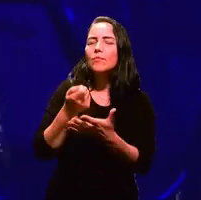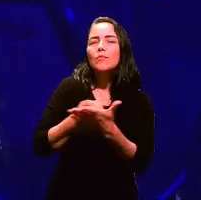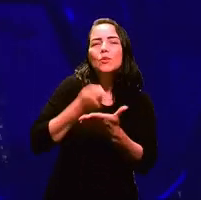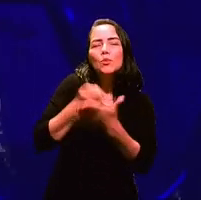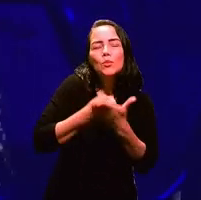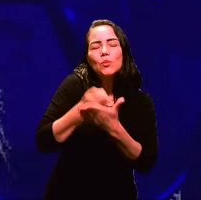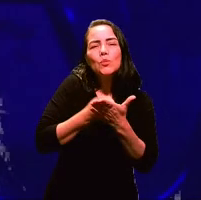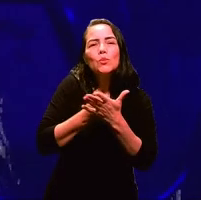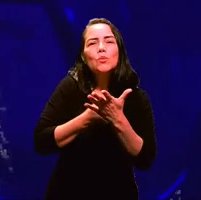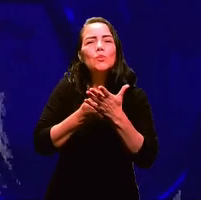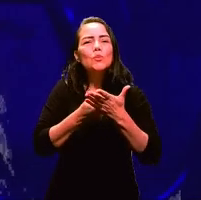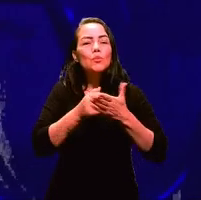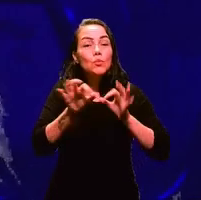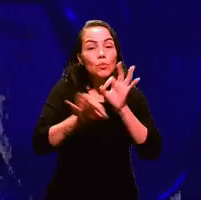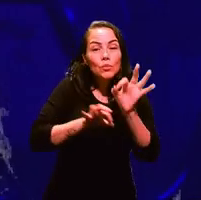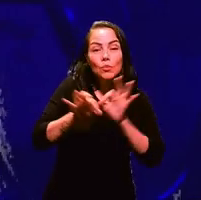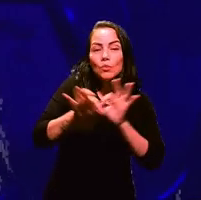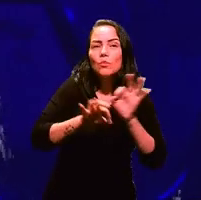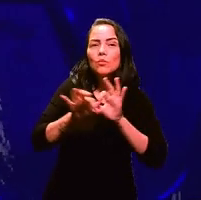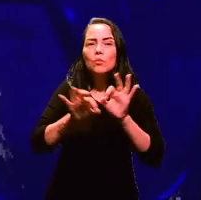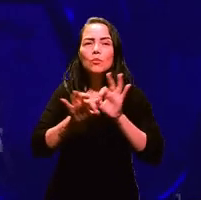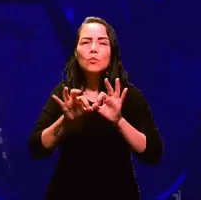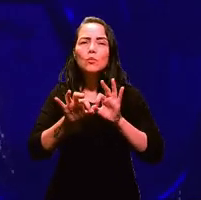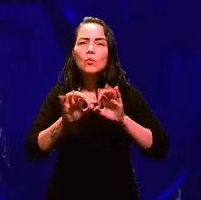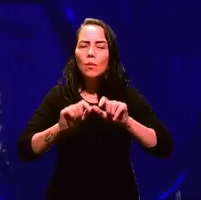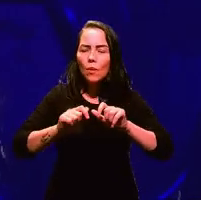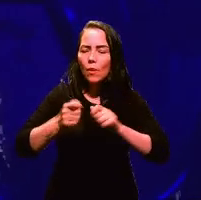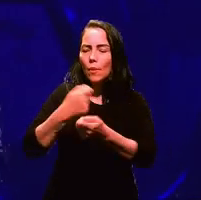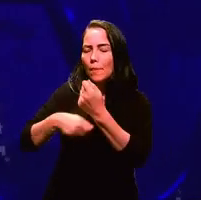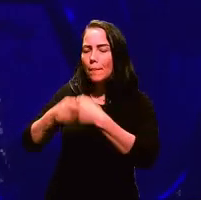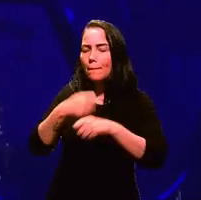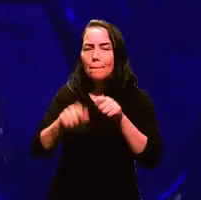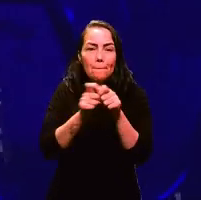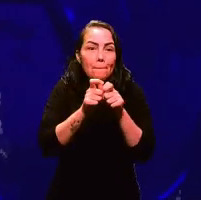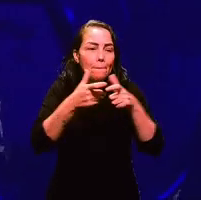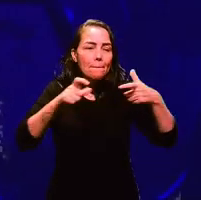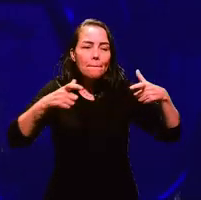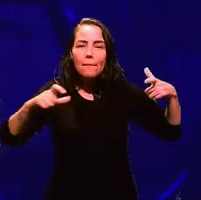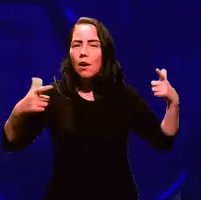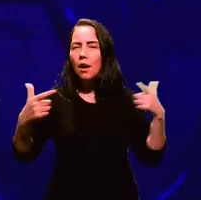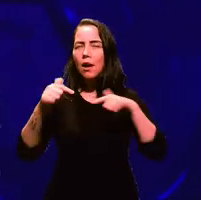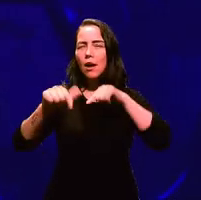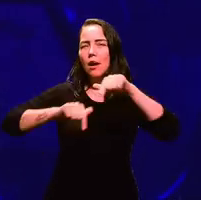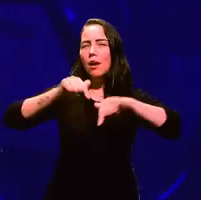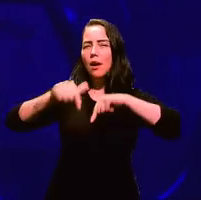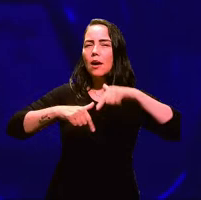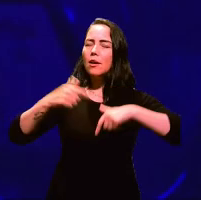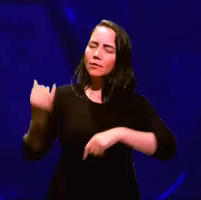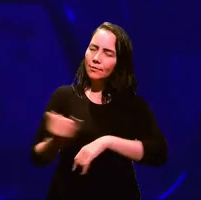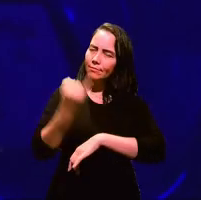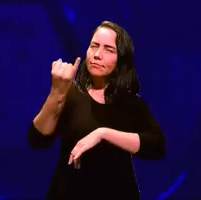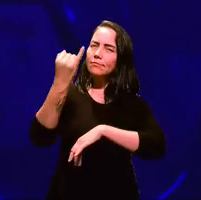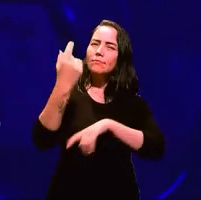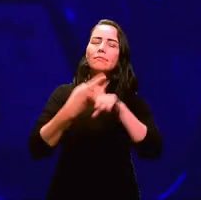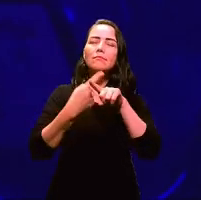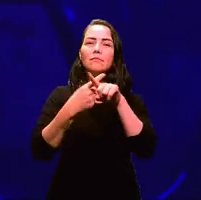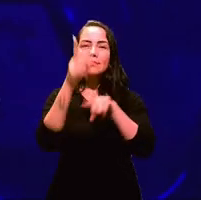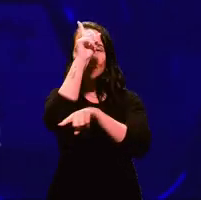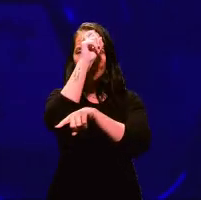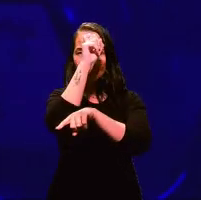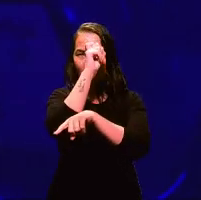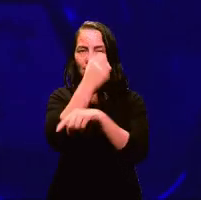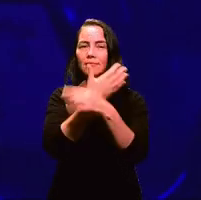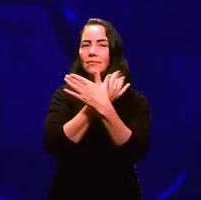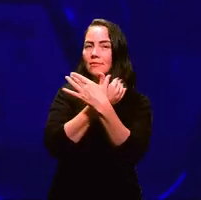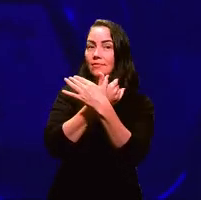incessantemente a sustentabilidade operacional e a ampliação dos serviços necessários para que o Hospital São José seja um